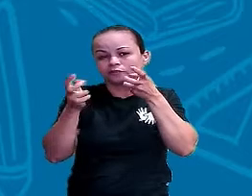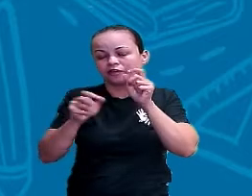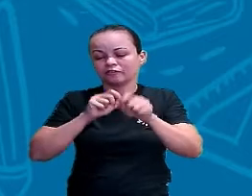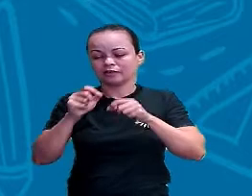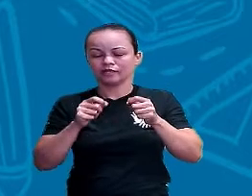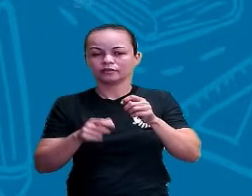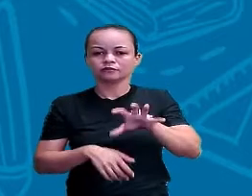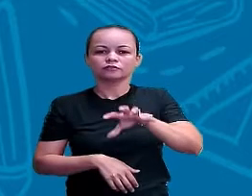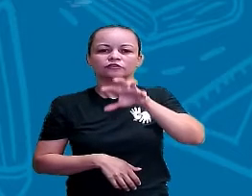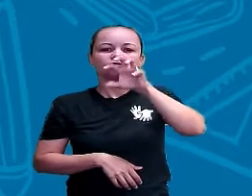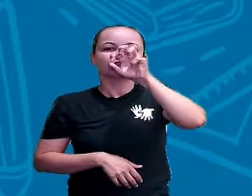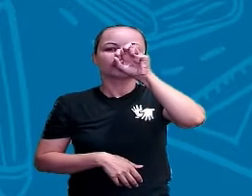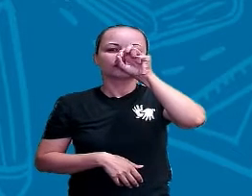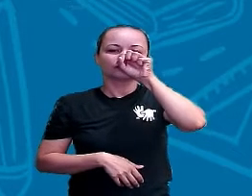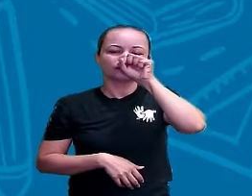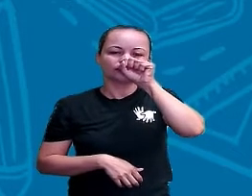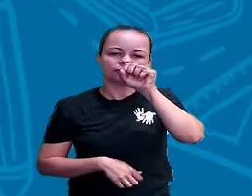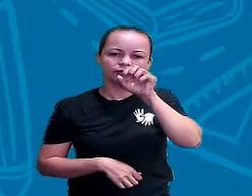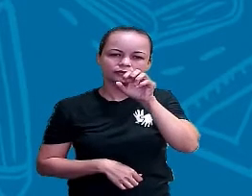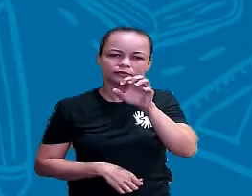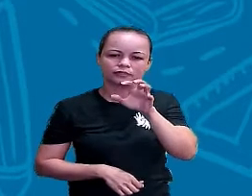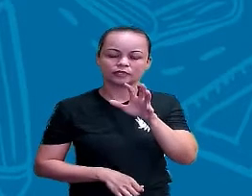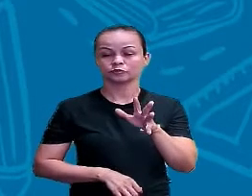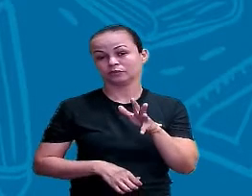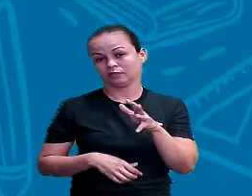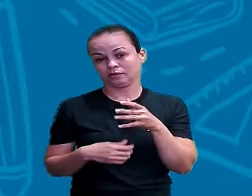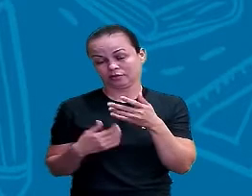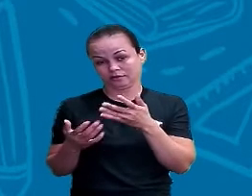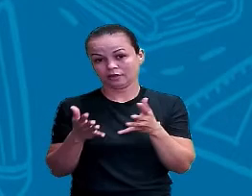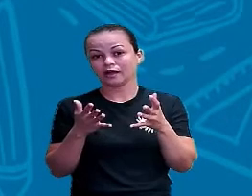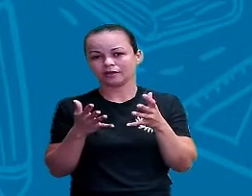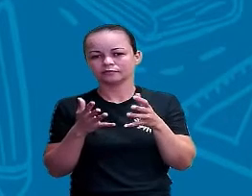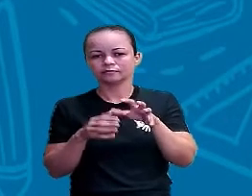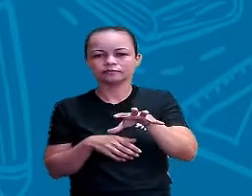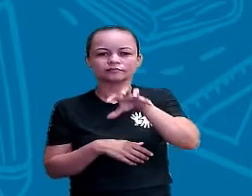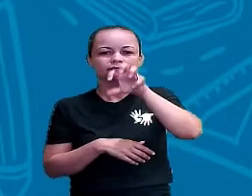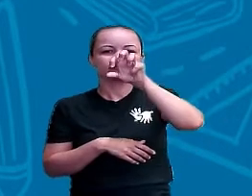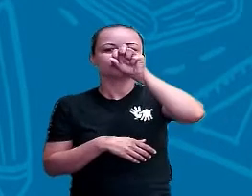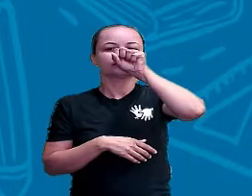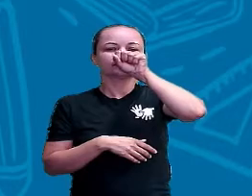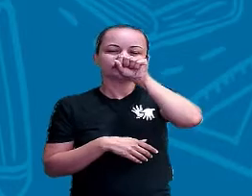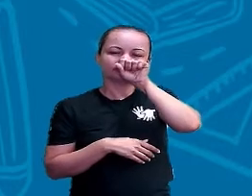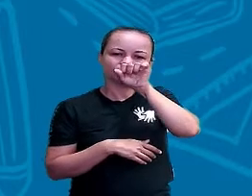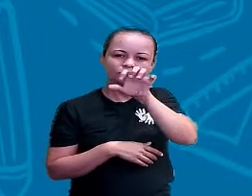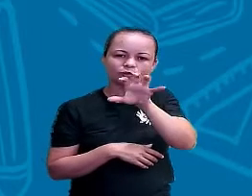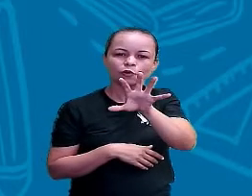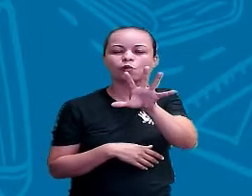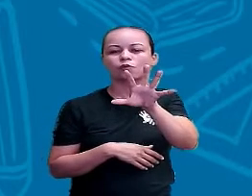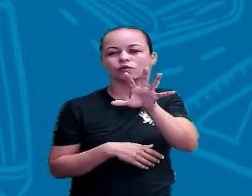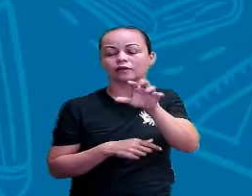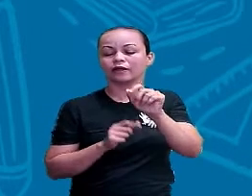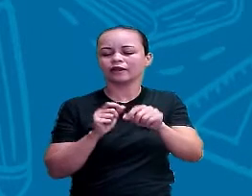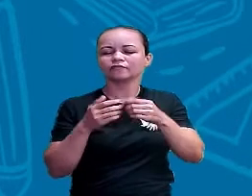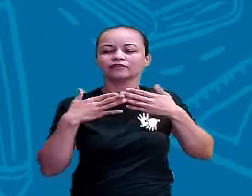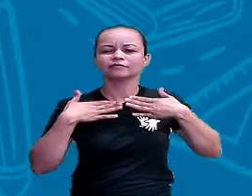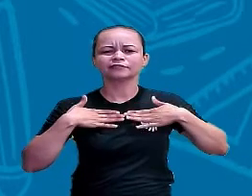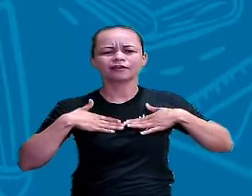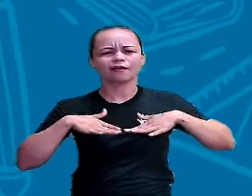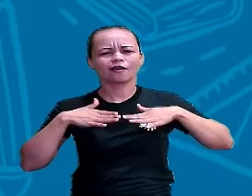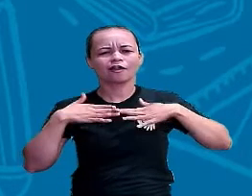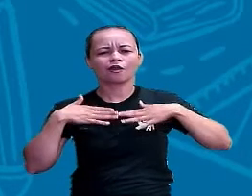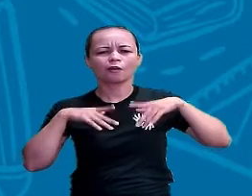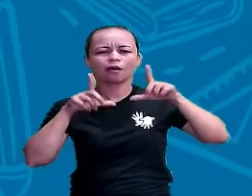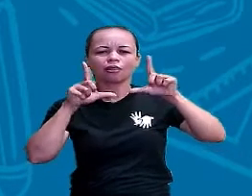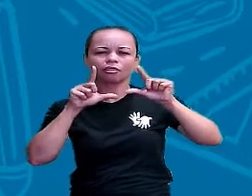gente inspira e que a gente expira, joga o ar para fora, ela vai diminuir,